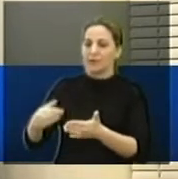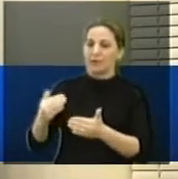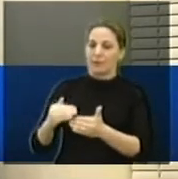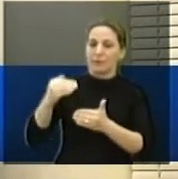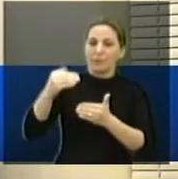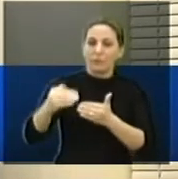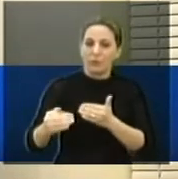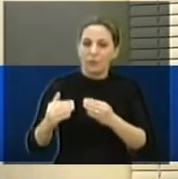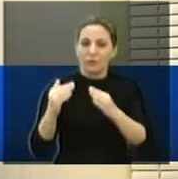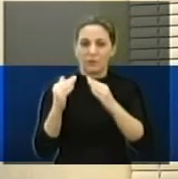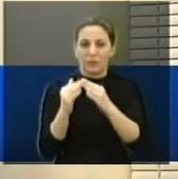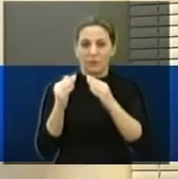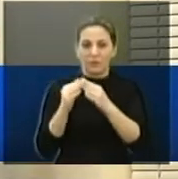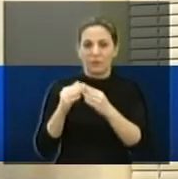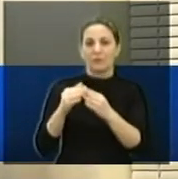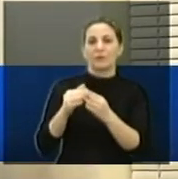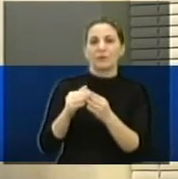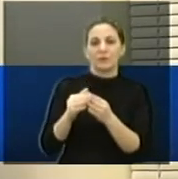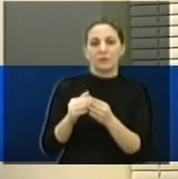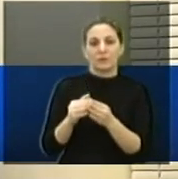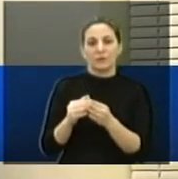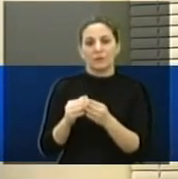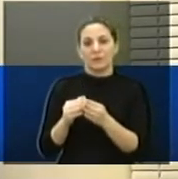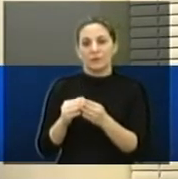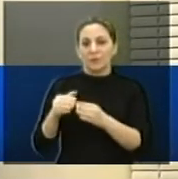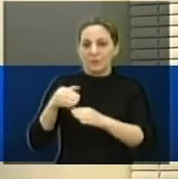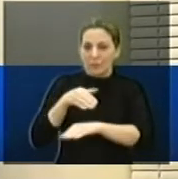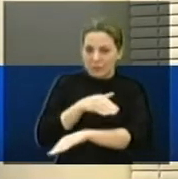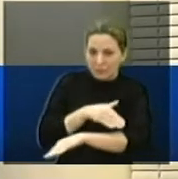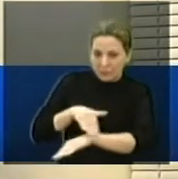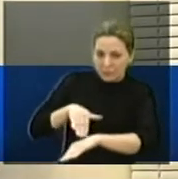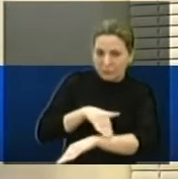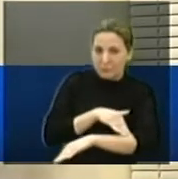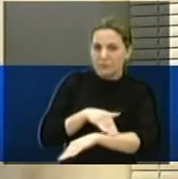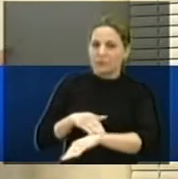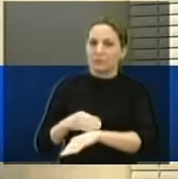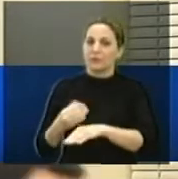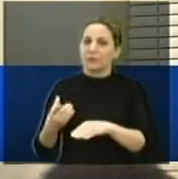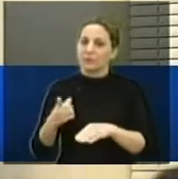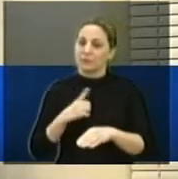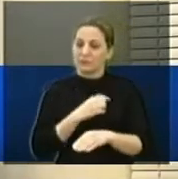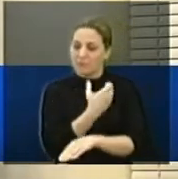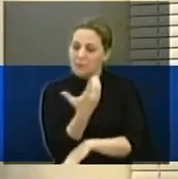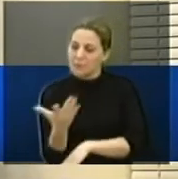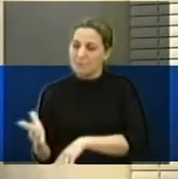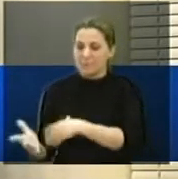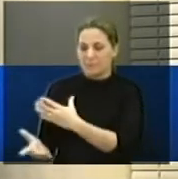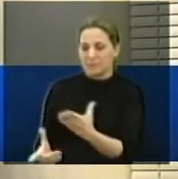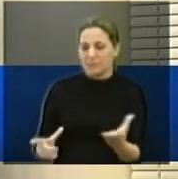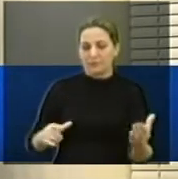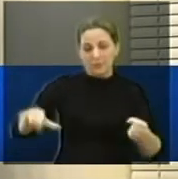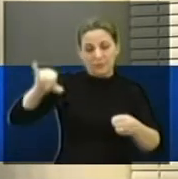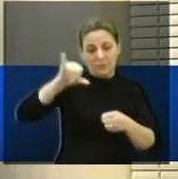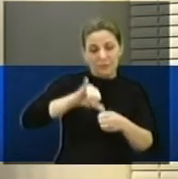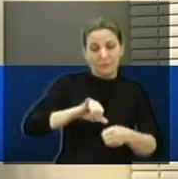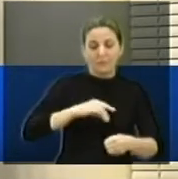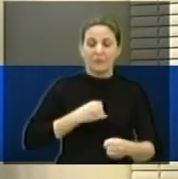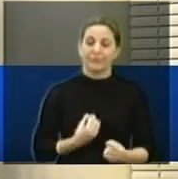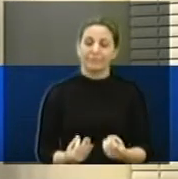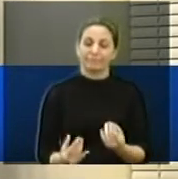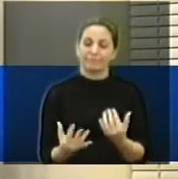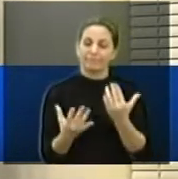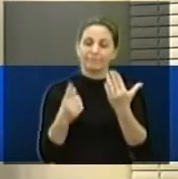limpeza quando o bairro está tomado de mato na praça central acumulam